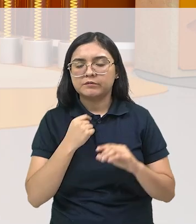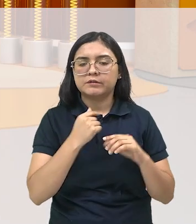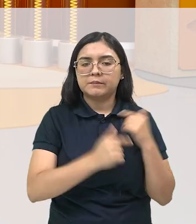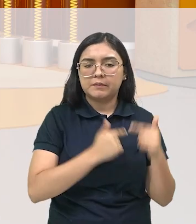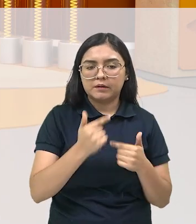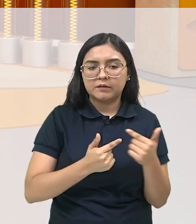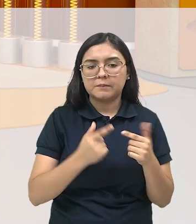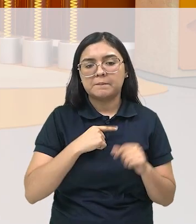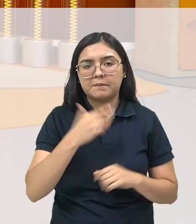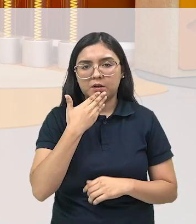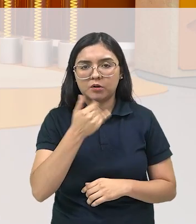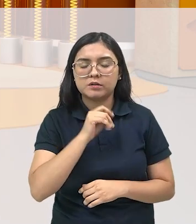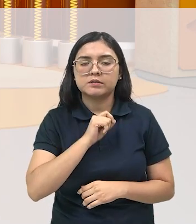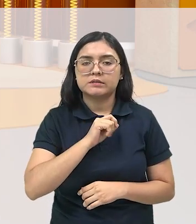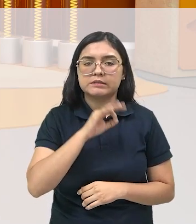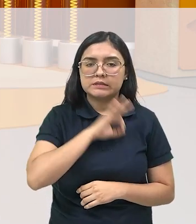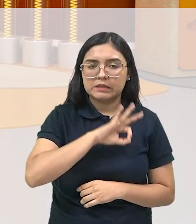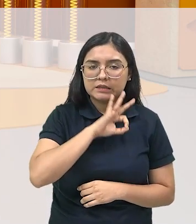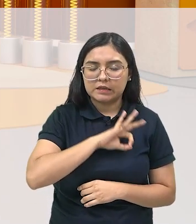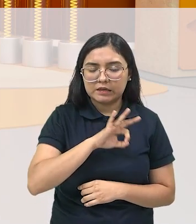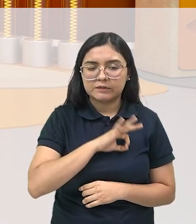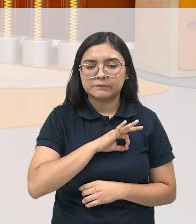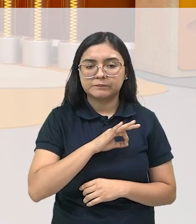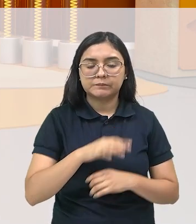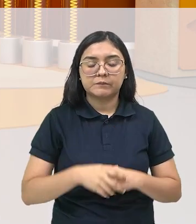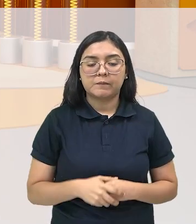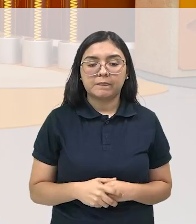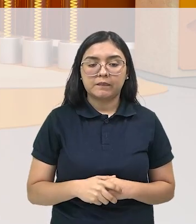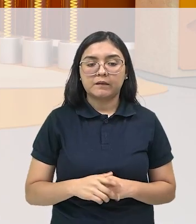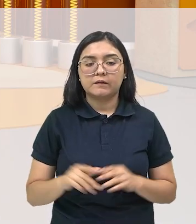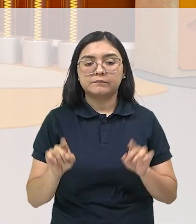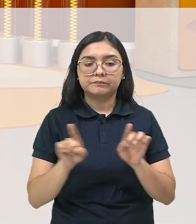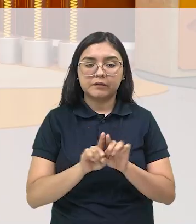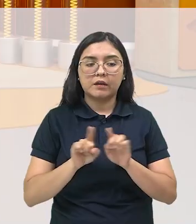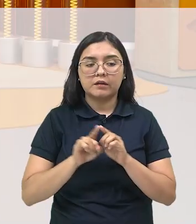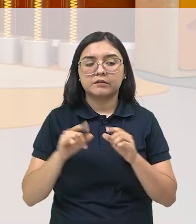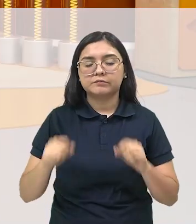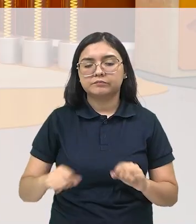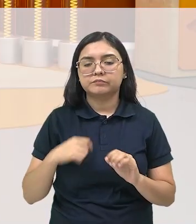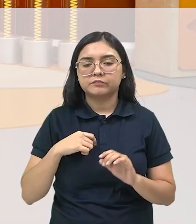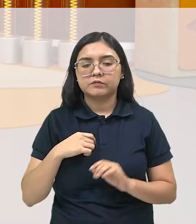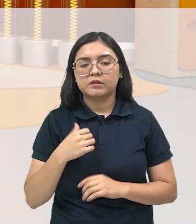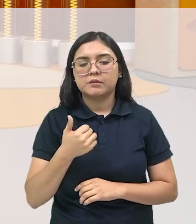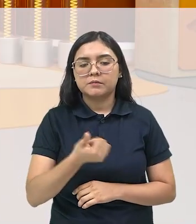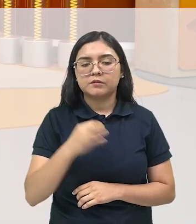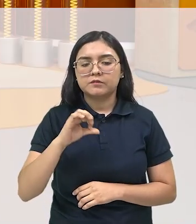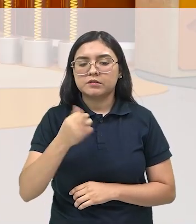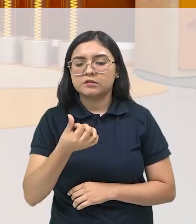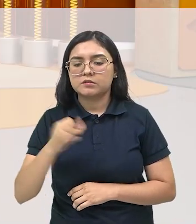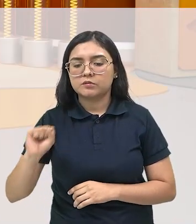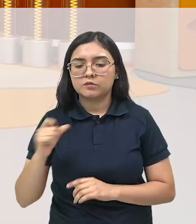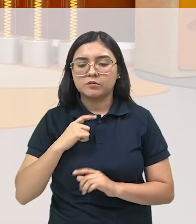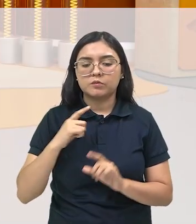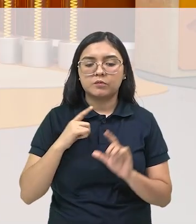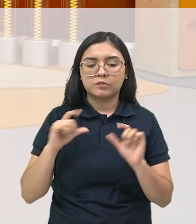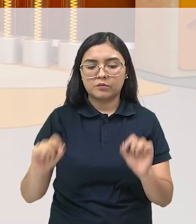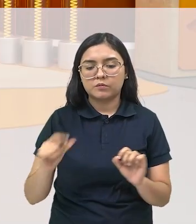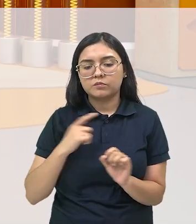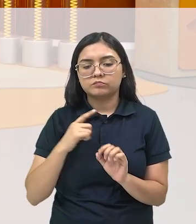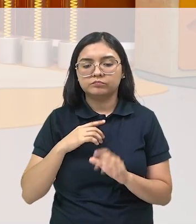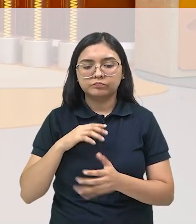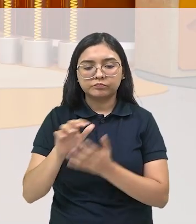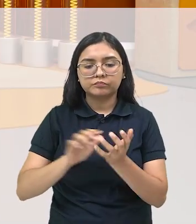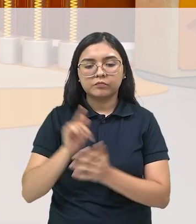a luta por melhores salários, por melhores condições de trabalho, e a partir de 68, né, com o movimento estudantil na